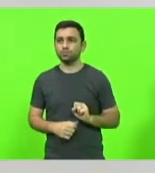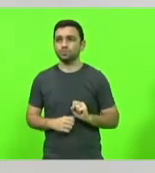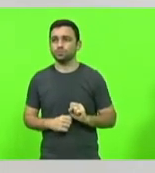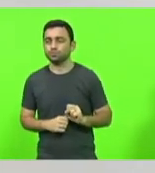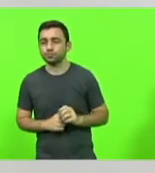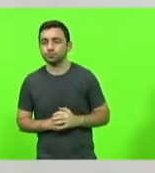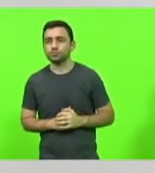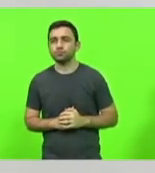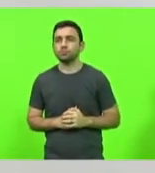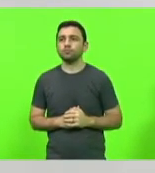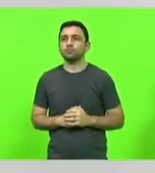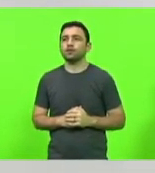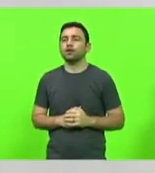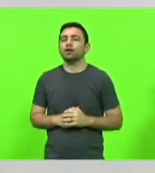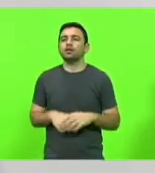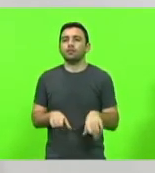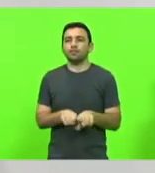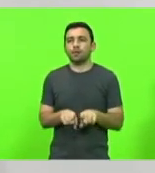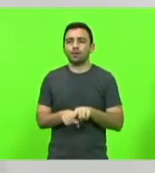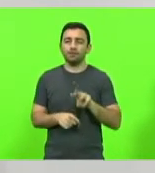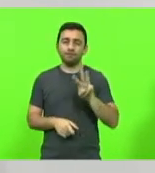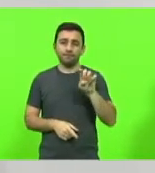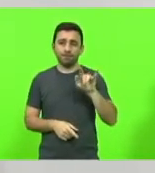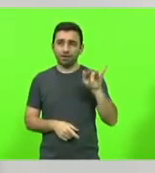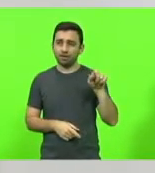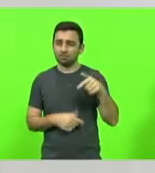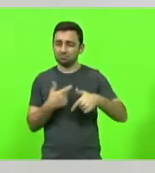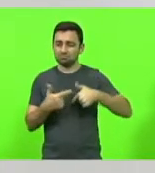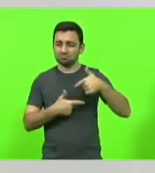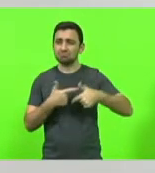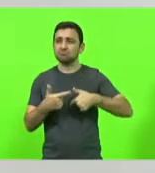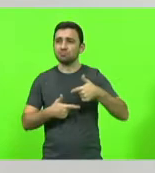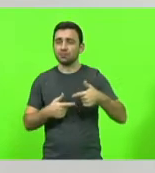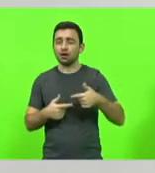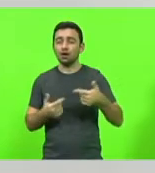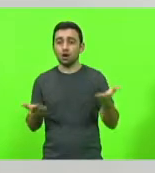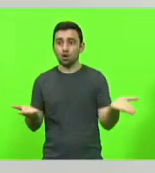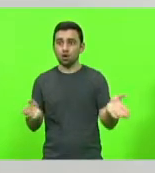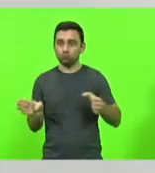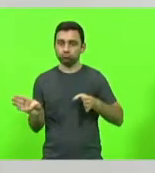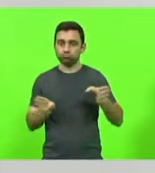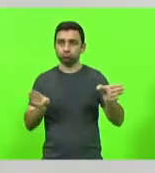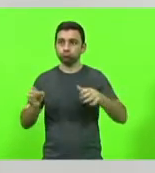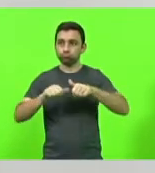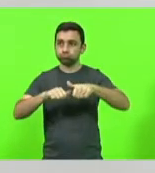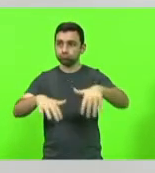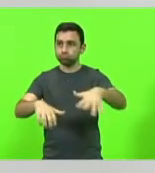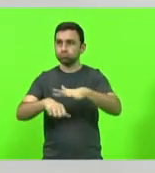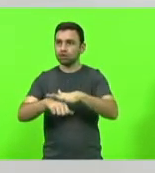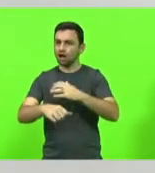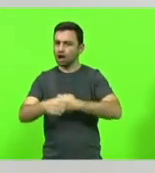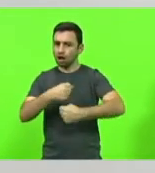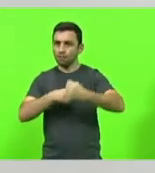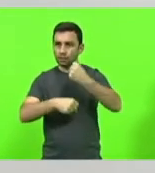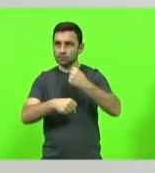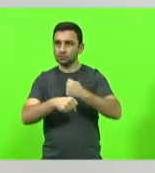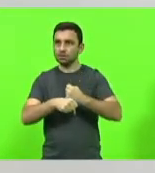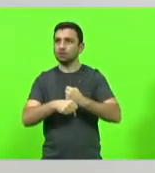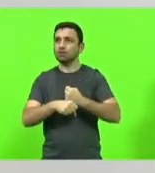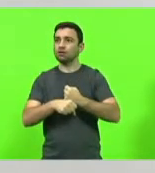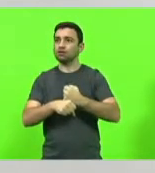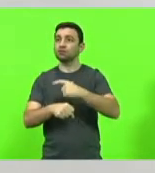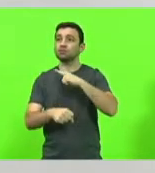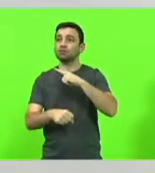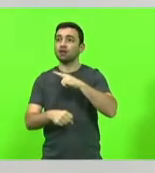a atuação da VEG durante a pandemia. Não podemos esquecer, no ano passado, todos estavam desesperados devido